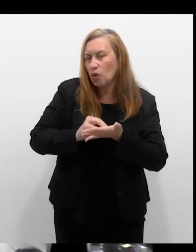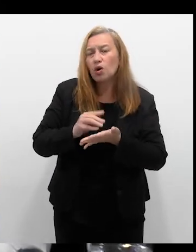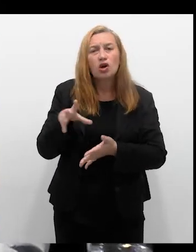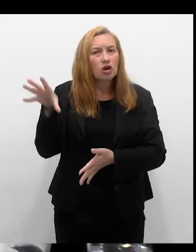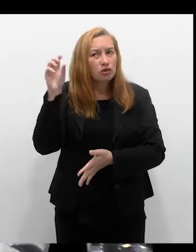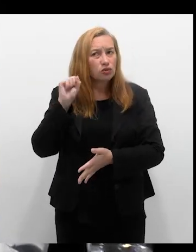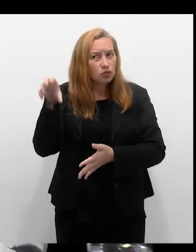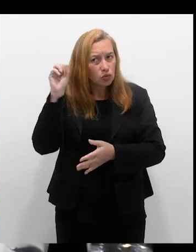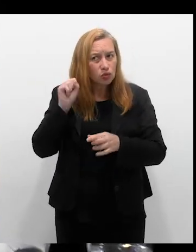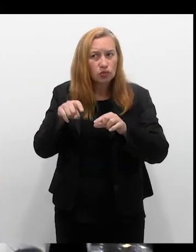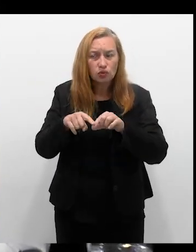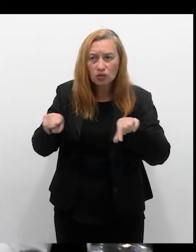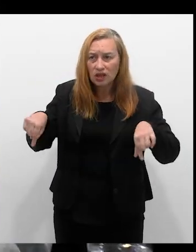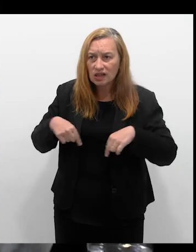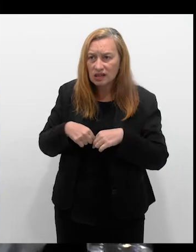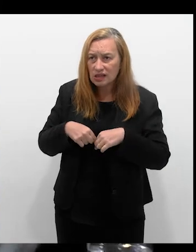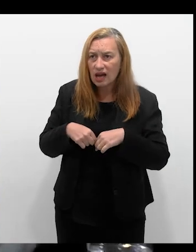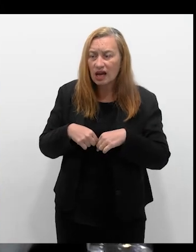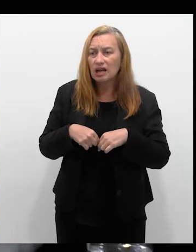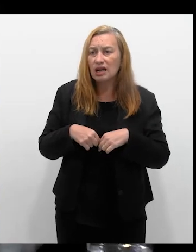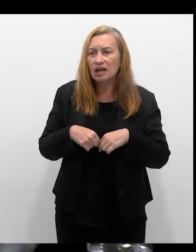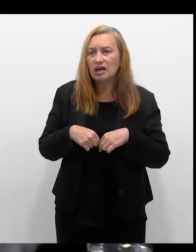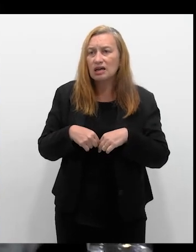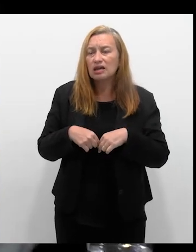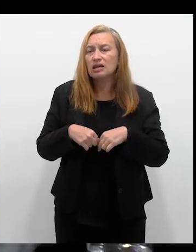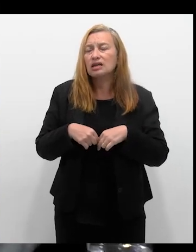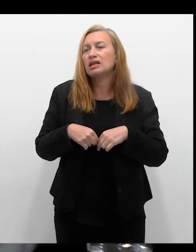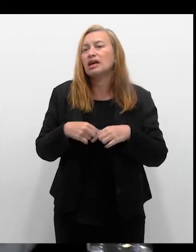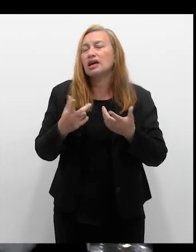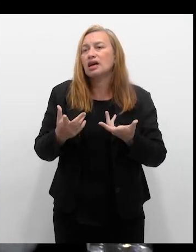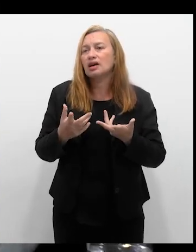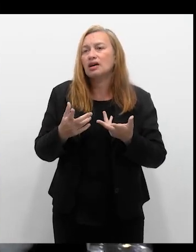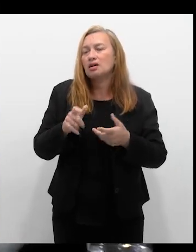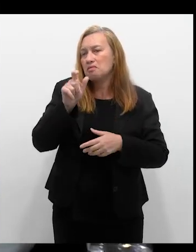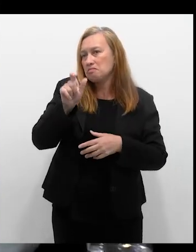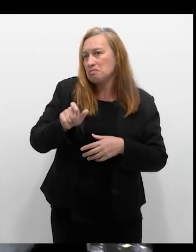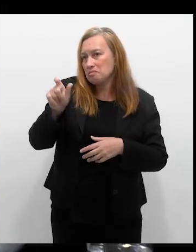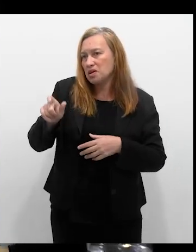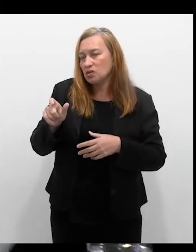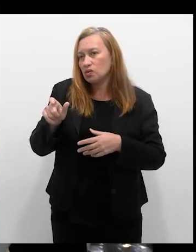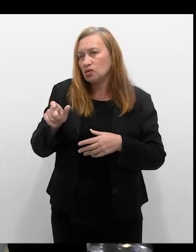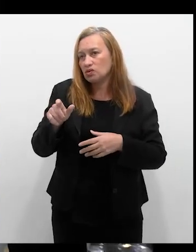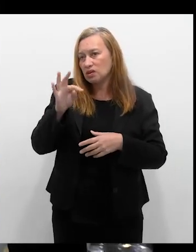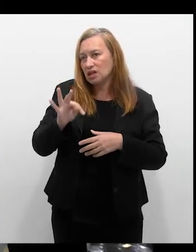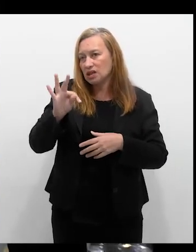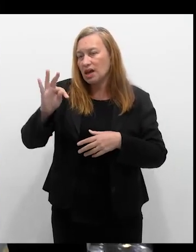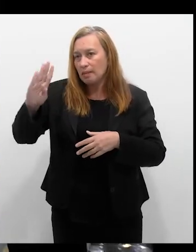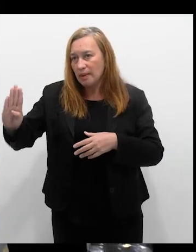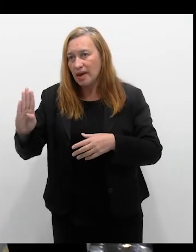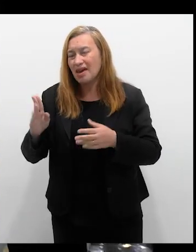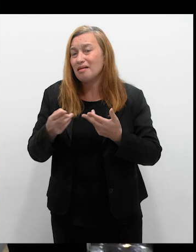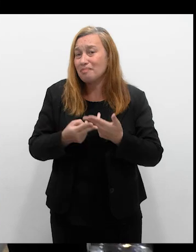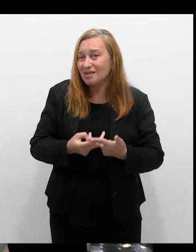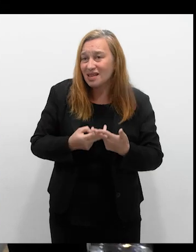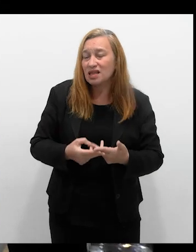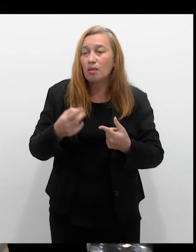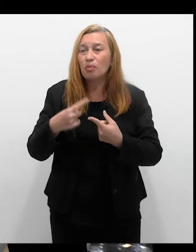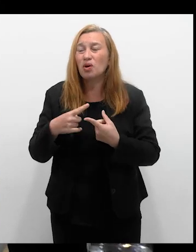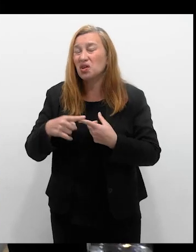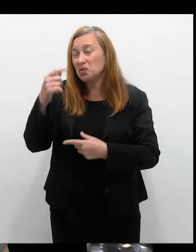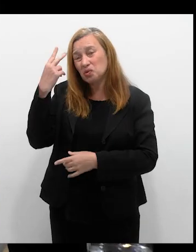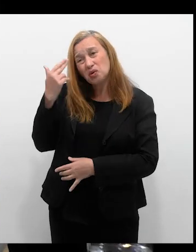escuto muito no consultório de pacientes com TPB é compreensão, é paciência, porque geralmente